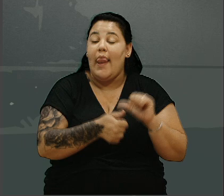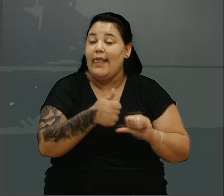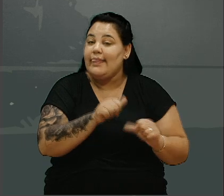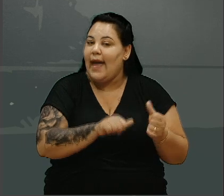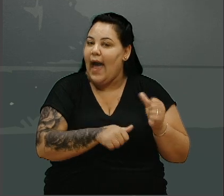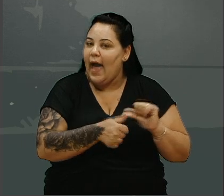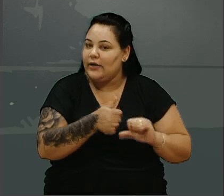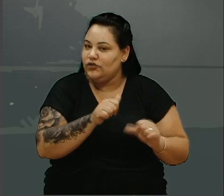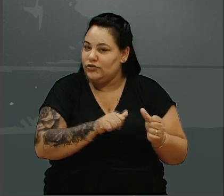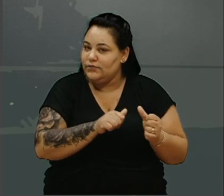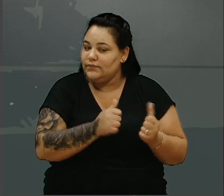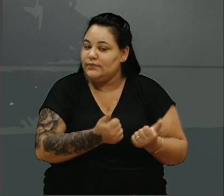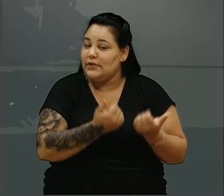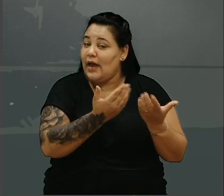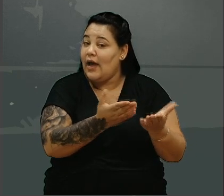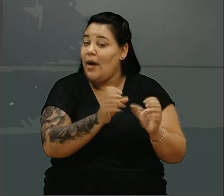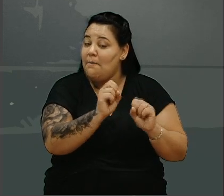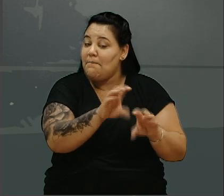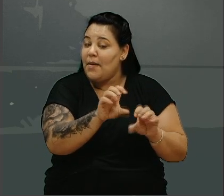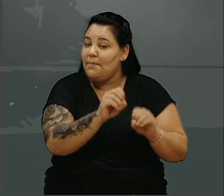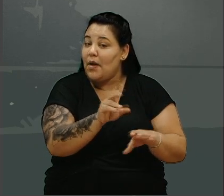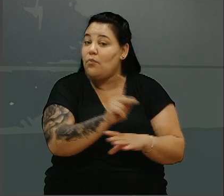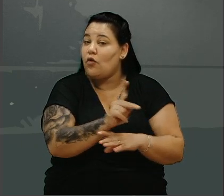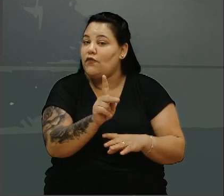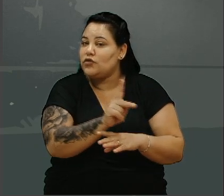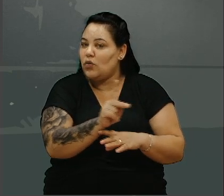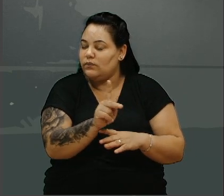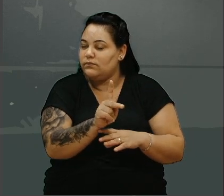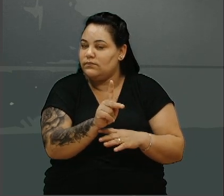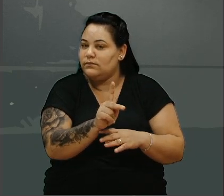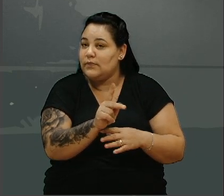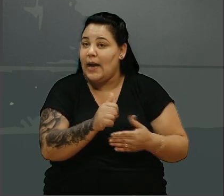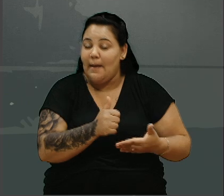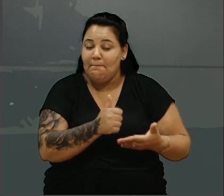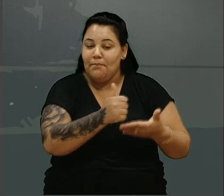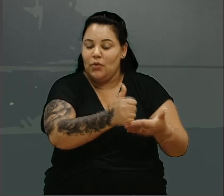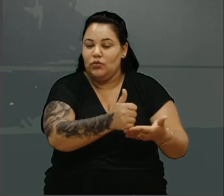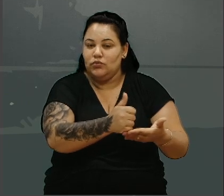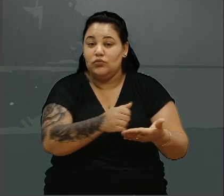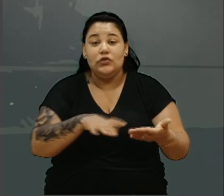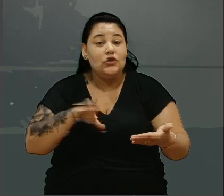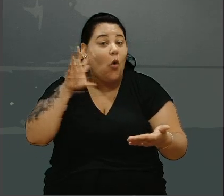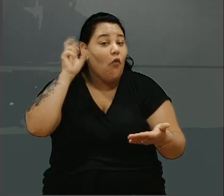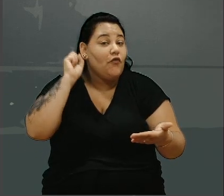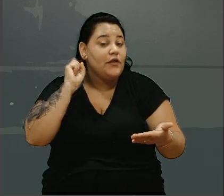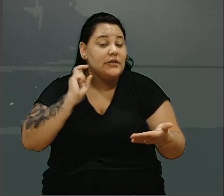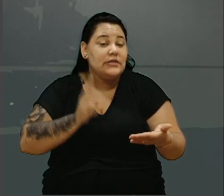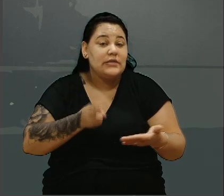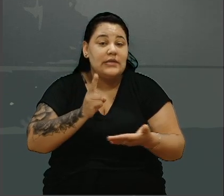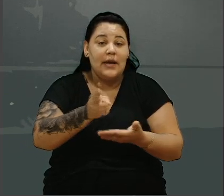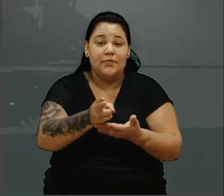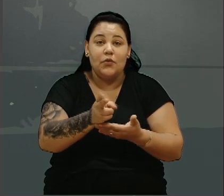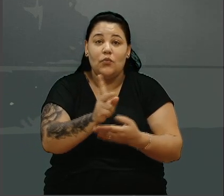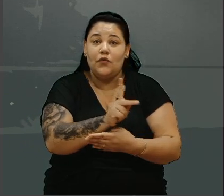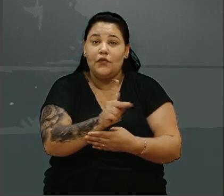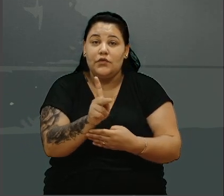nossos professores, dar apoio, escuta ativa e, com